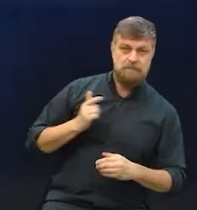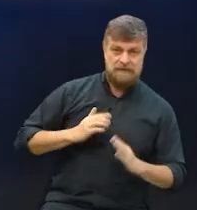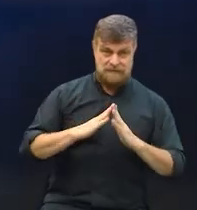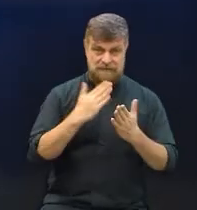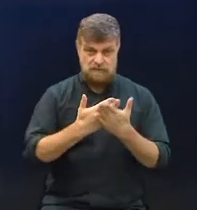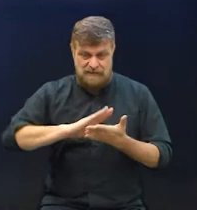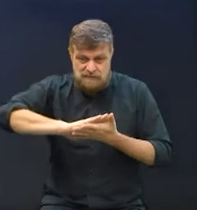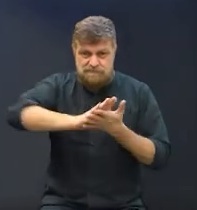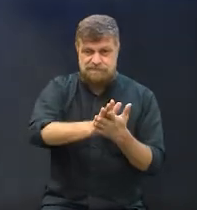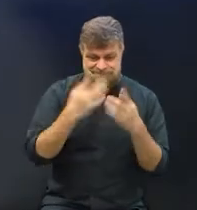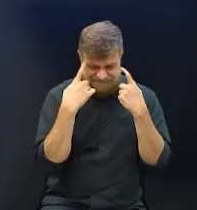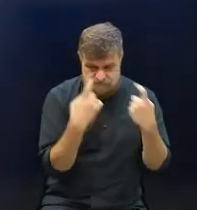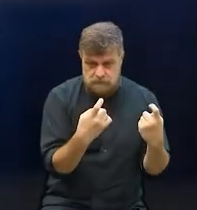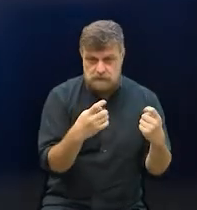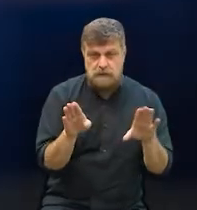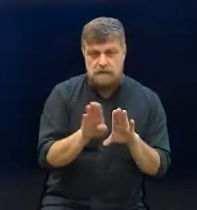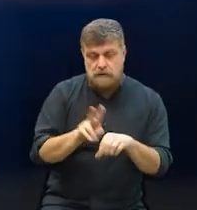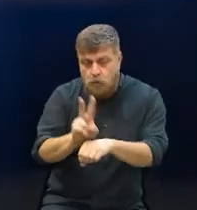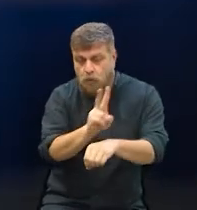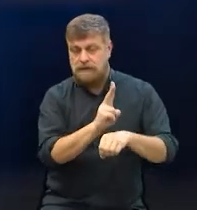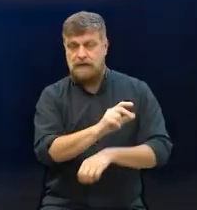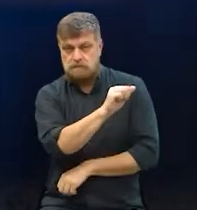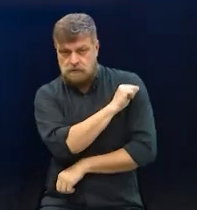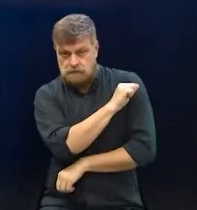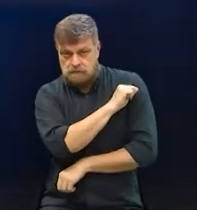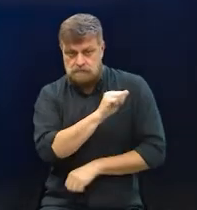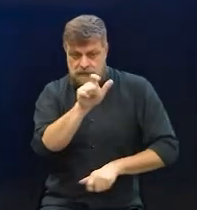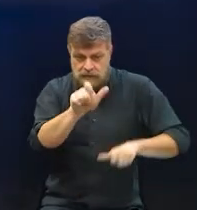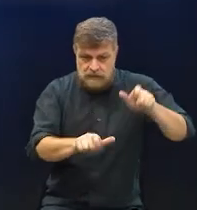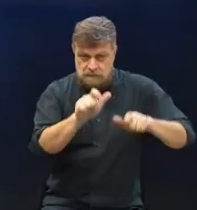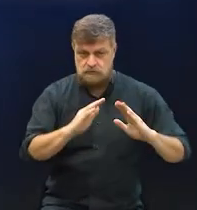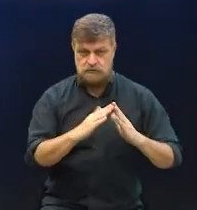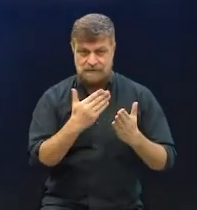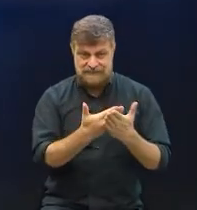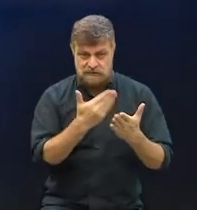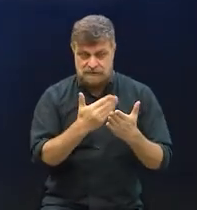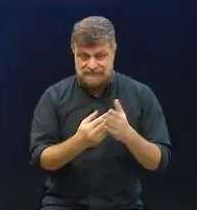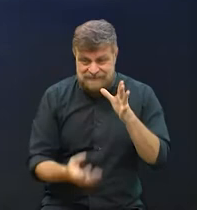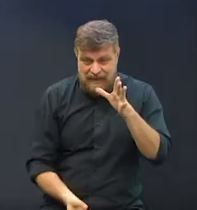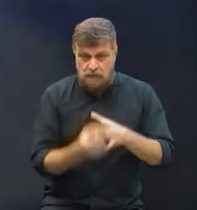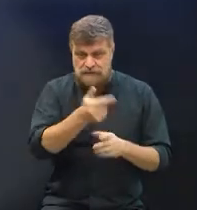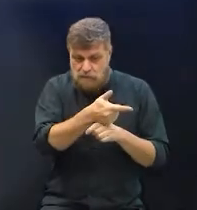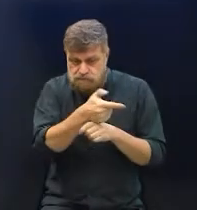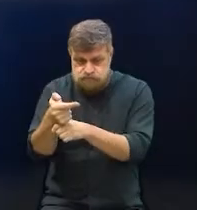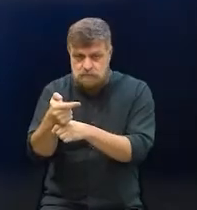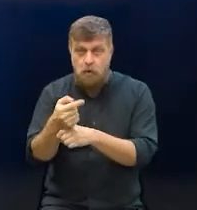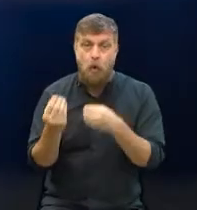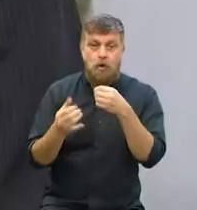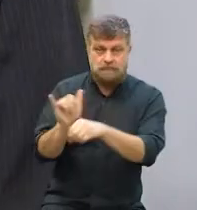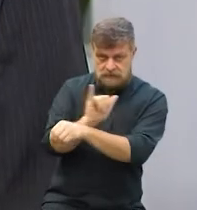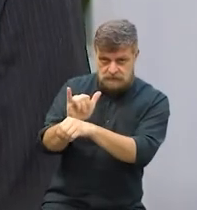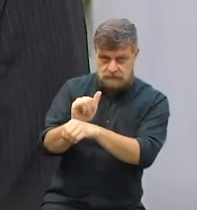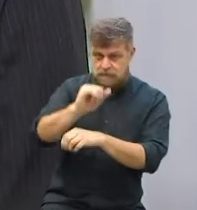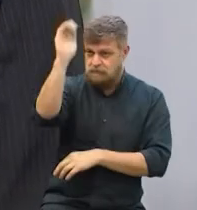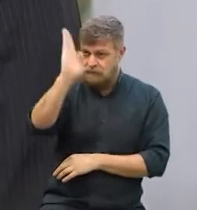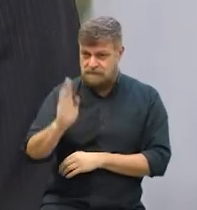e ataques contra escolas, além de realizar a proteção dos alunos e demais envolvidos durante um episódio de ataque.